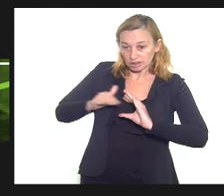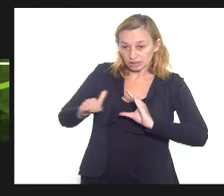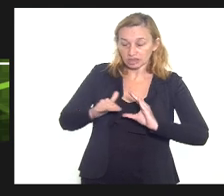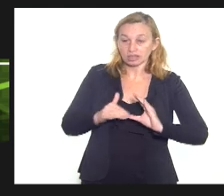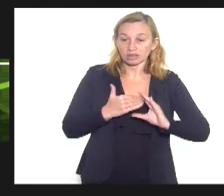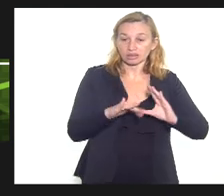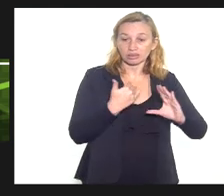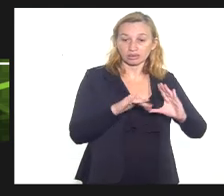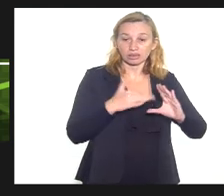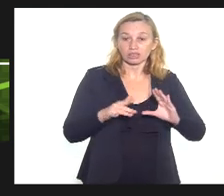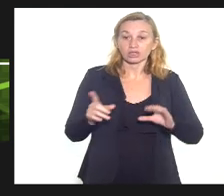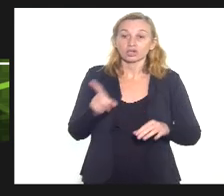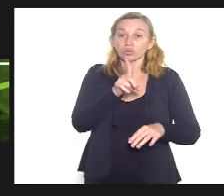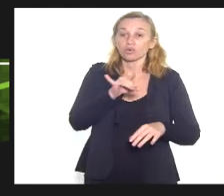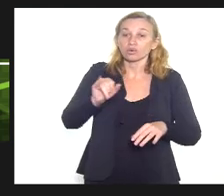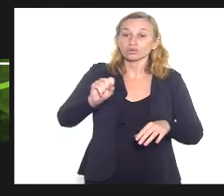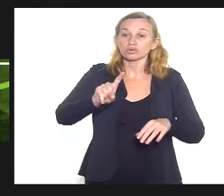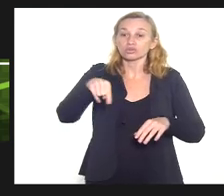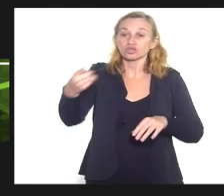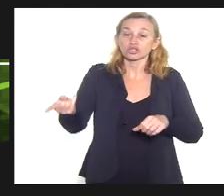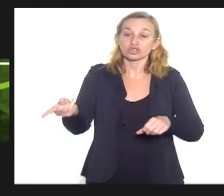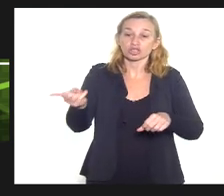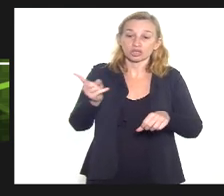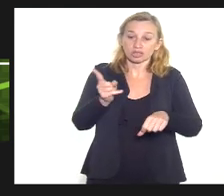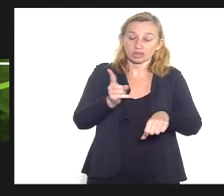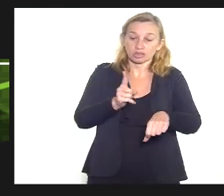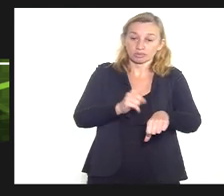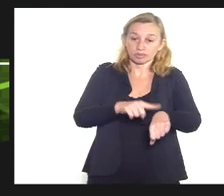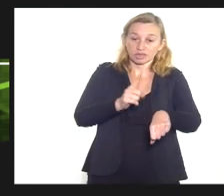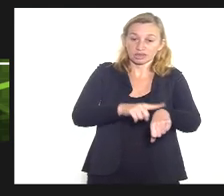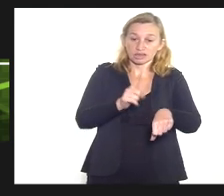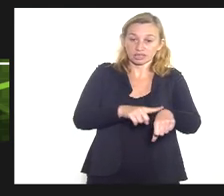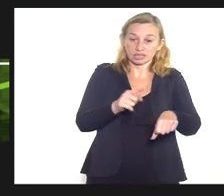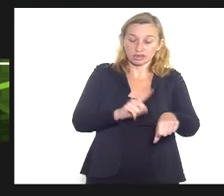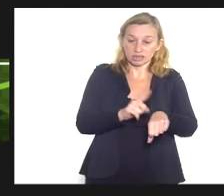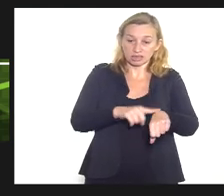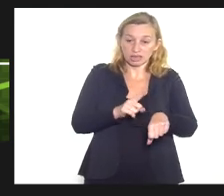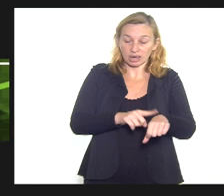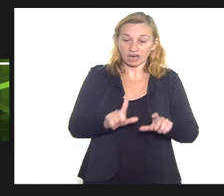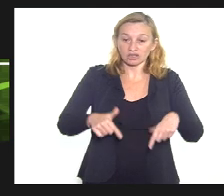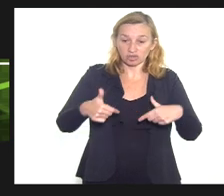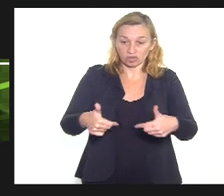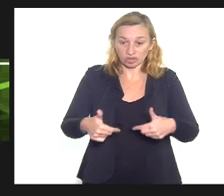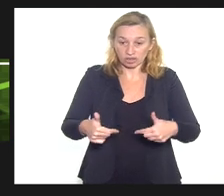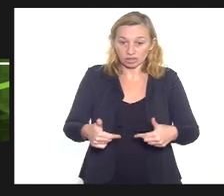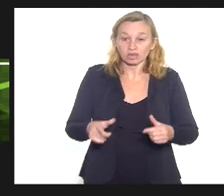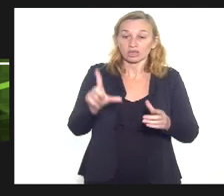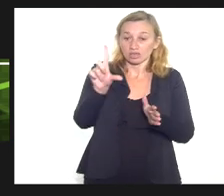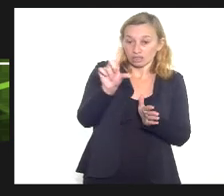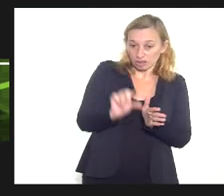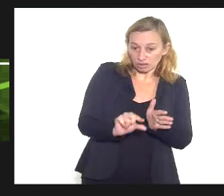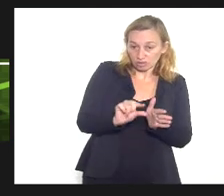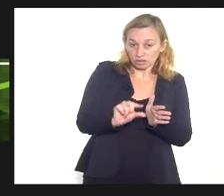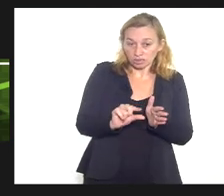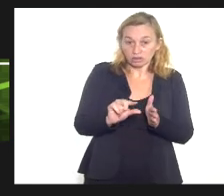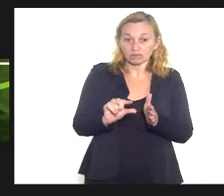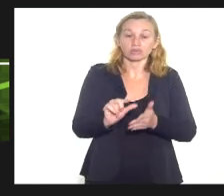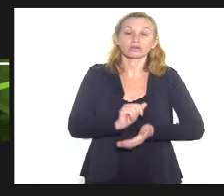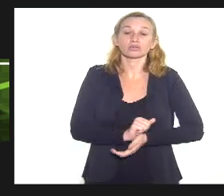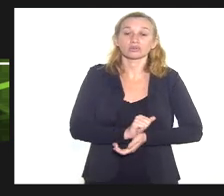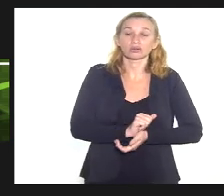Equinor já próxima à data de vencimento. Nós fazemos, então, nesse momento, uma revisão de consistência